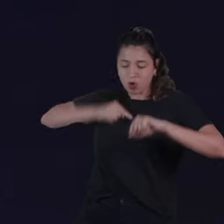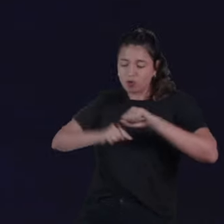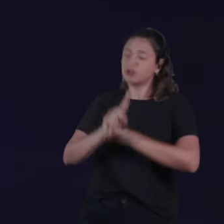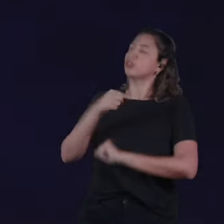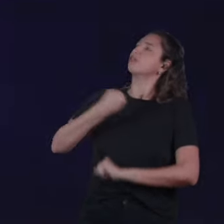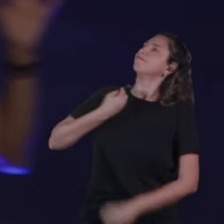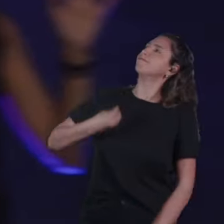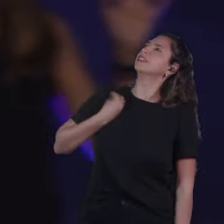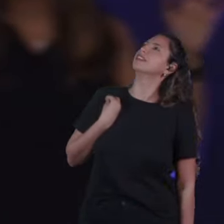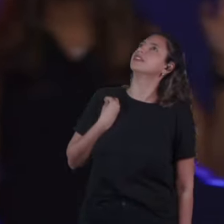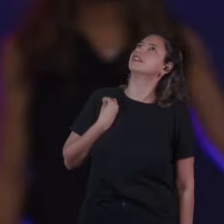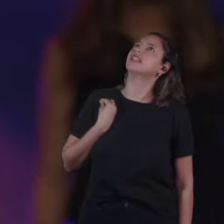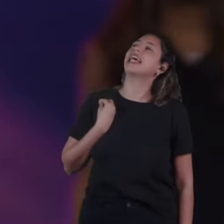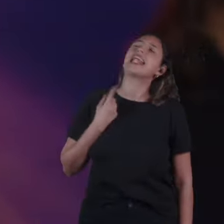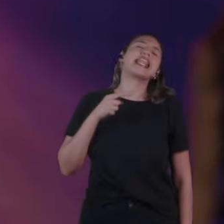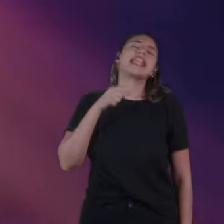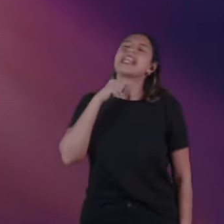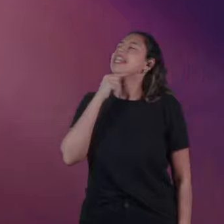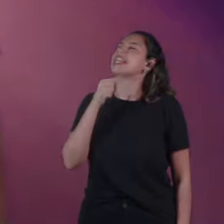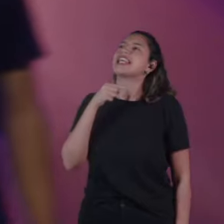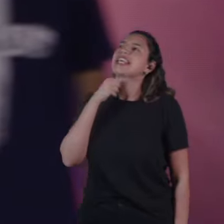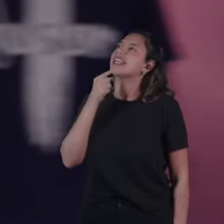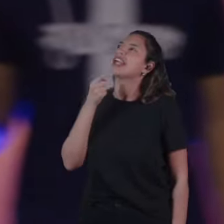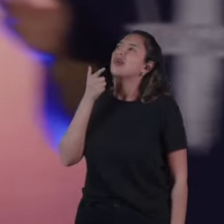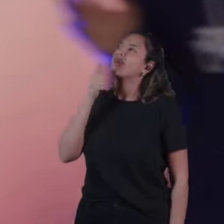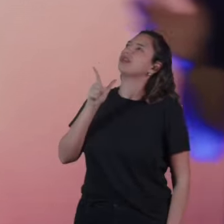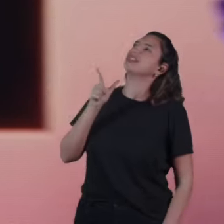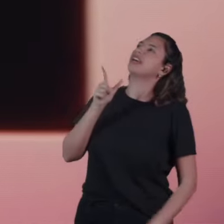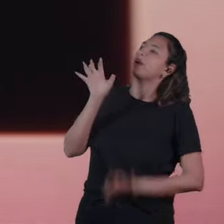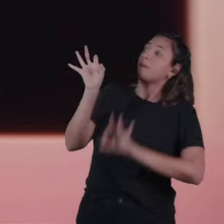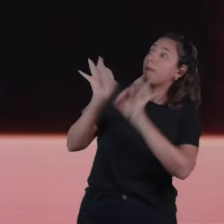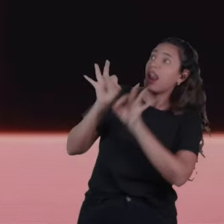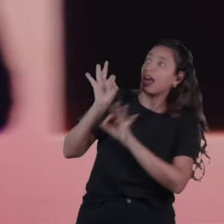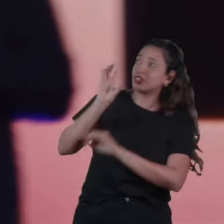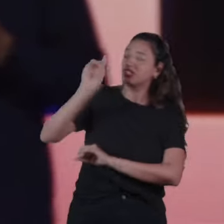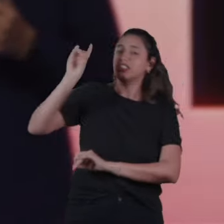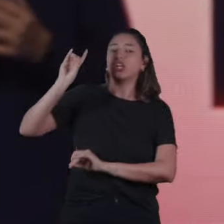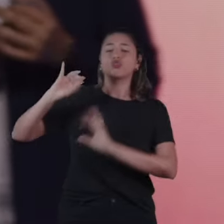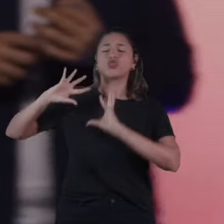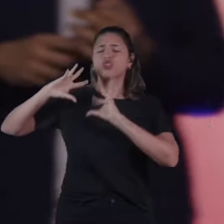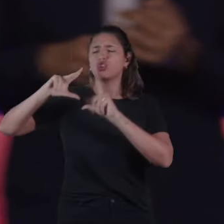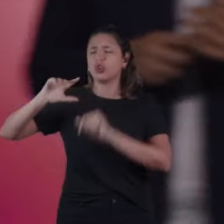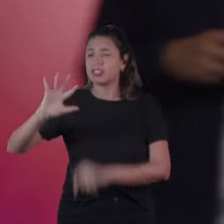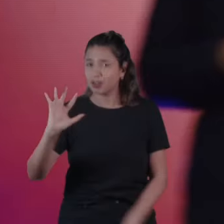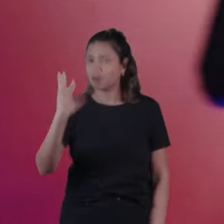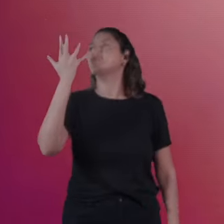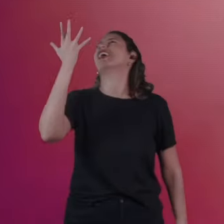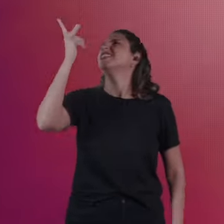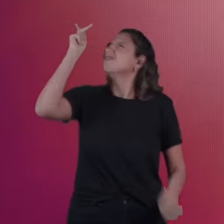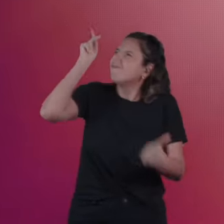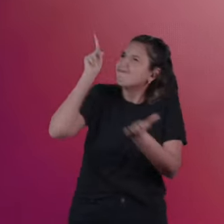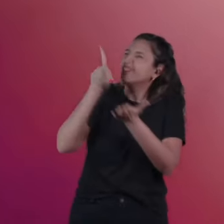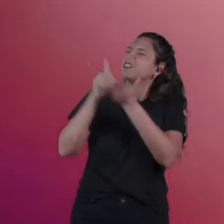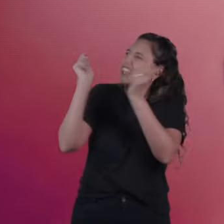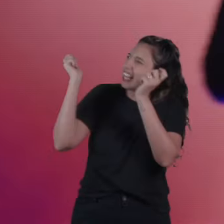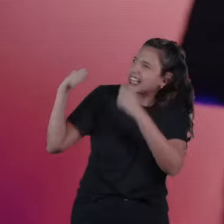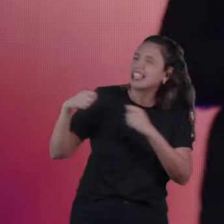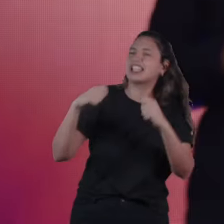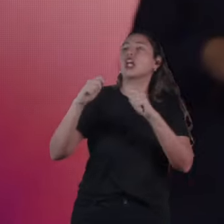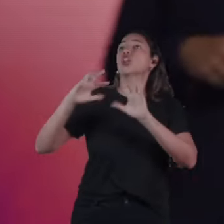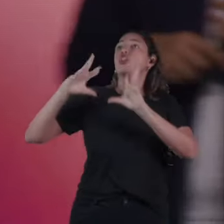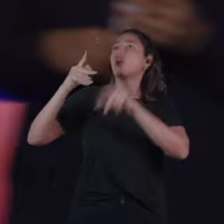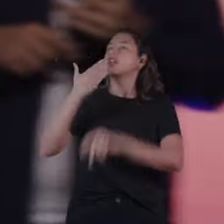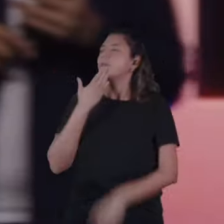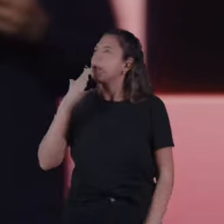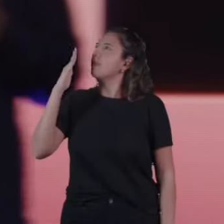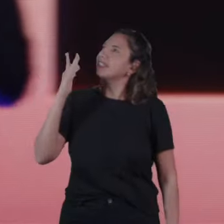onipotente, de que ninguém pode frustrar os teus planos, nenhum dos teus planos pode ser frustrado, nenhuma das suas promessas